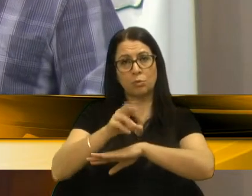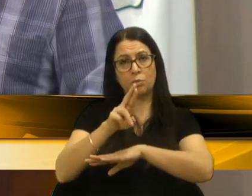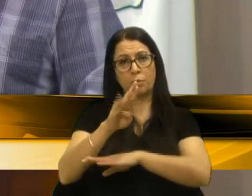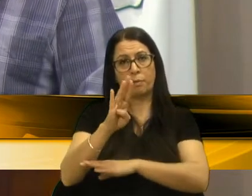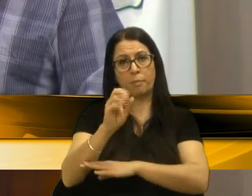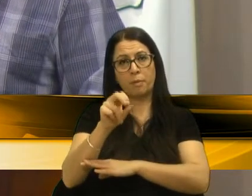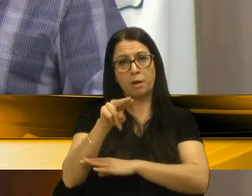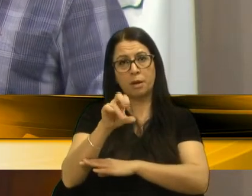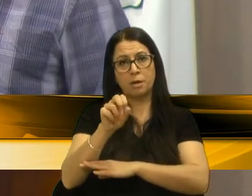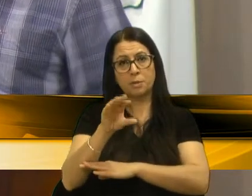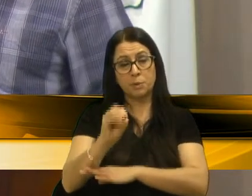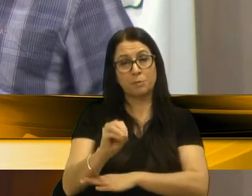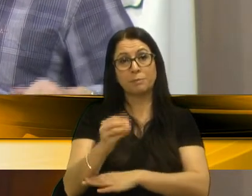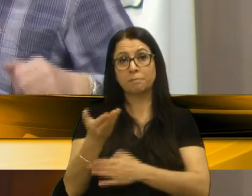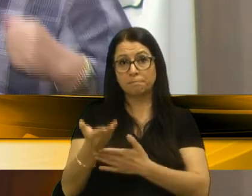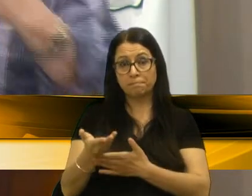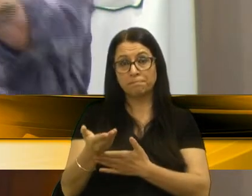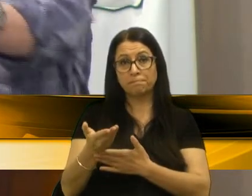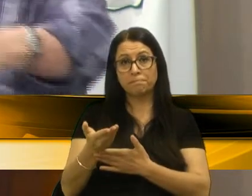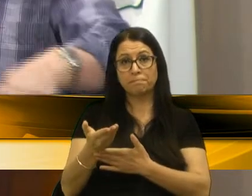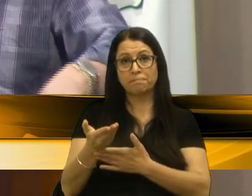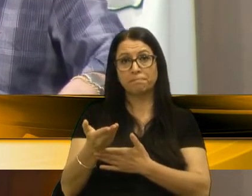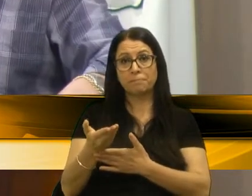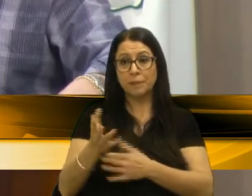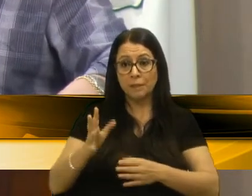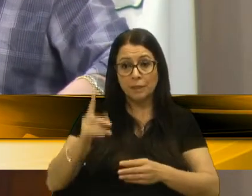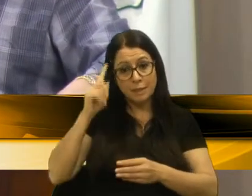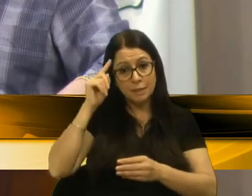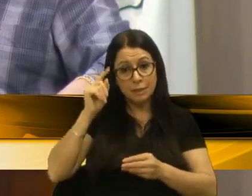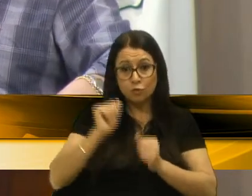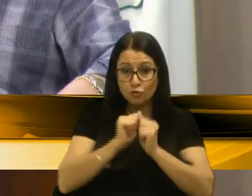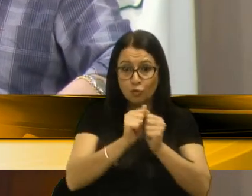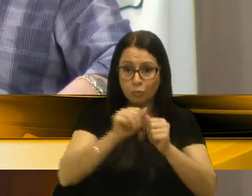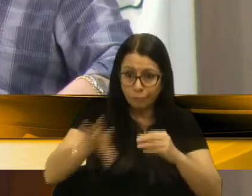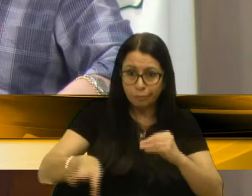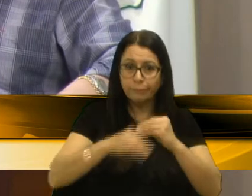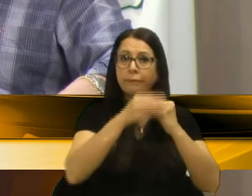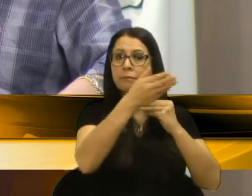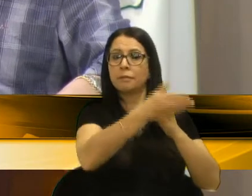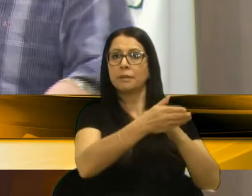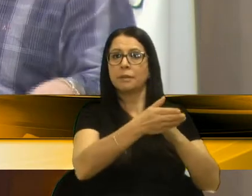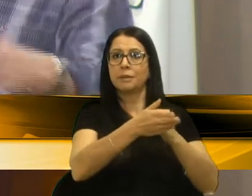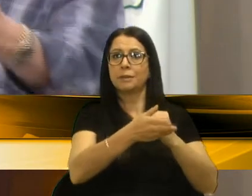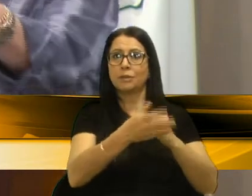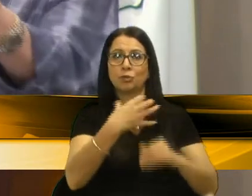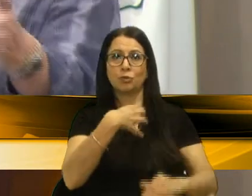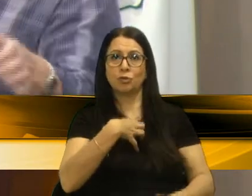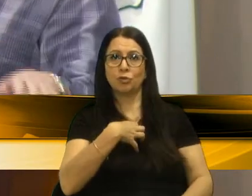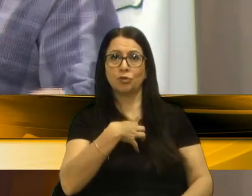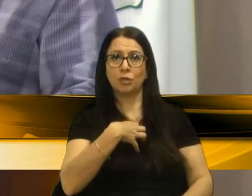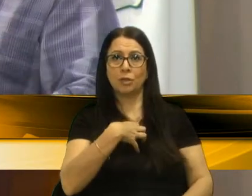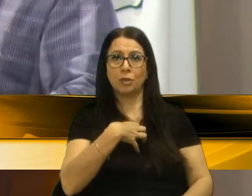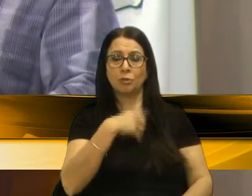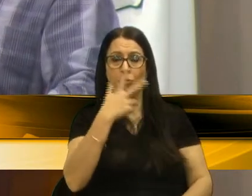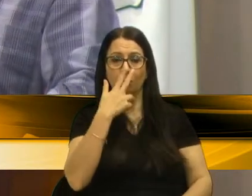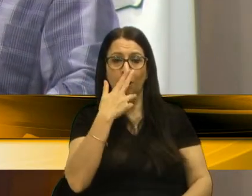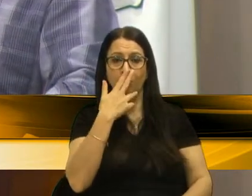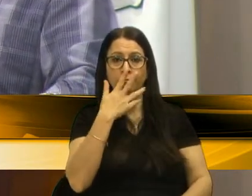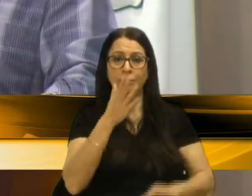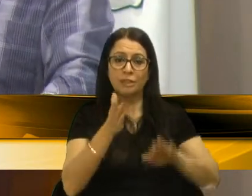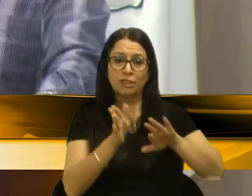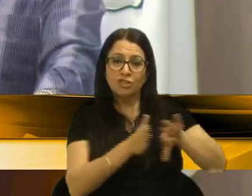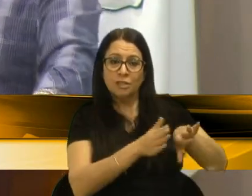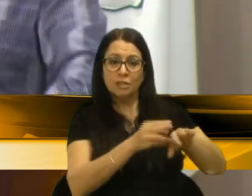que se soma ao Executivo, tá, numa postura de reserva de mercado,